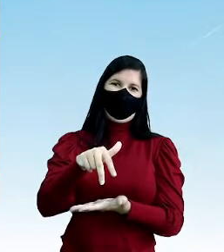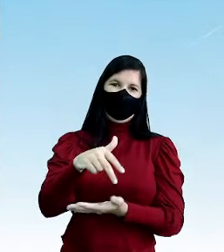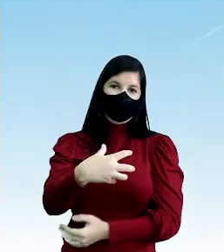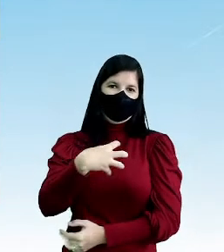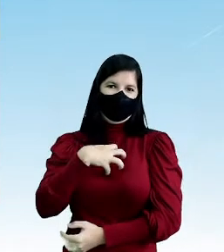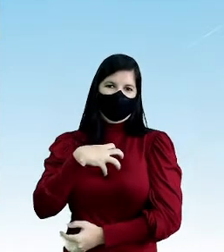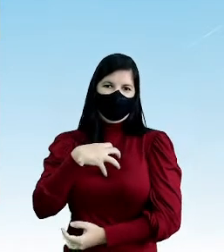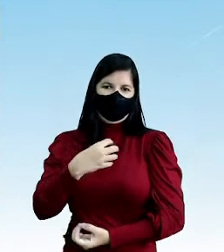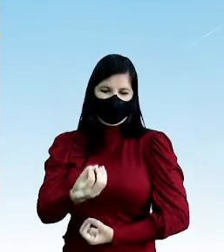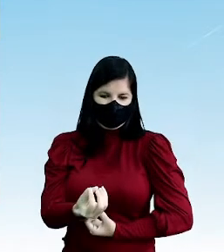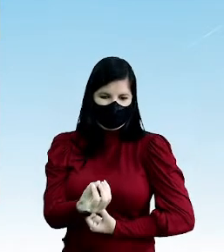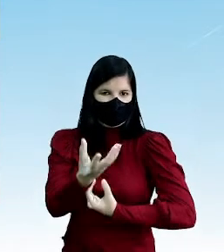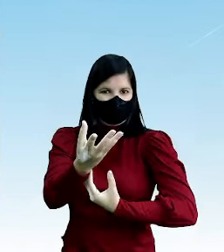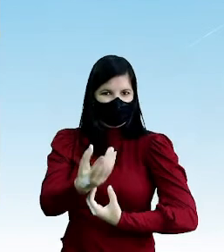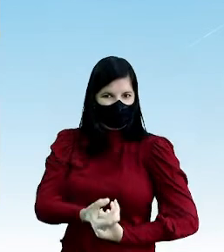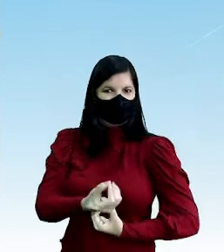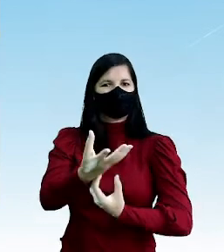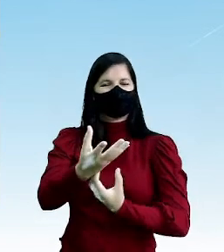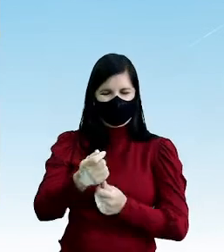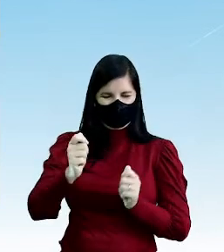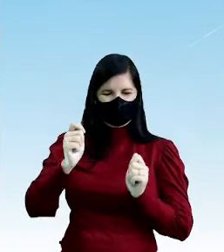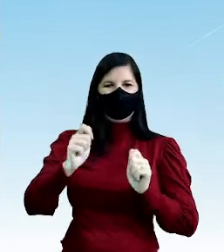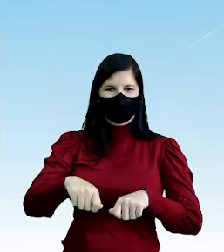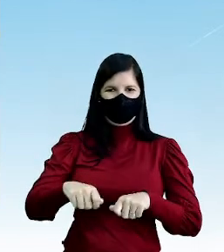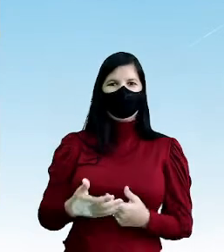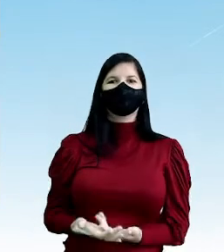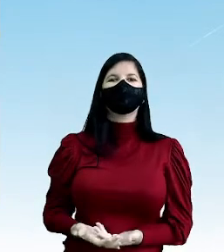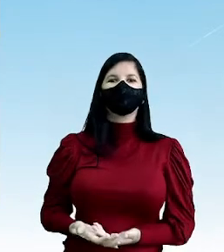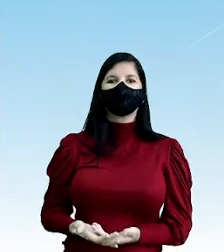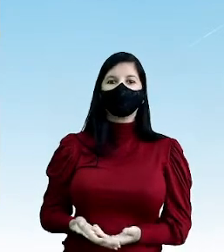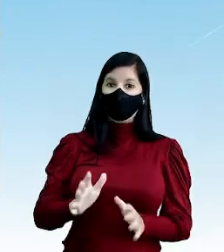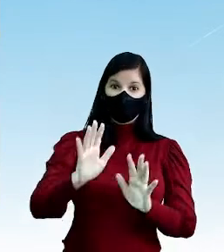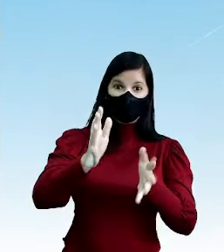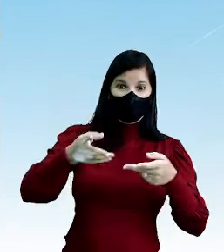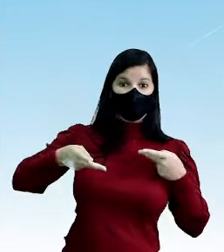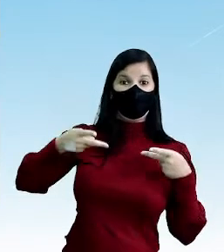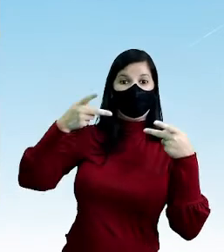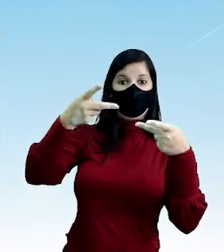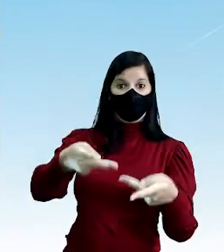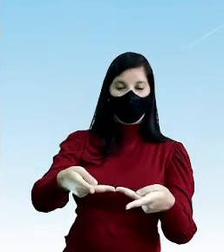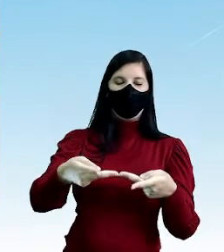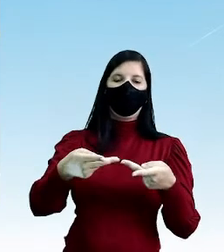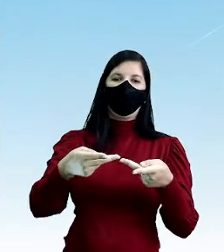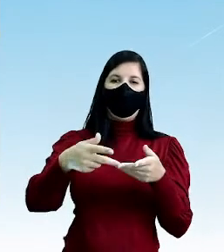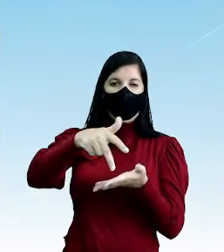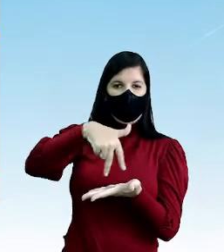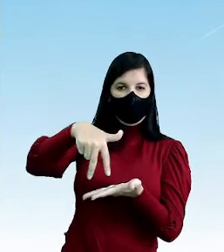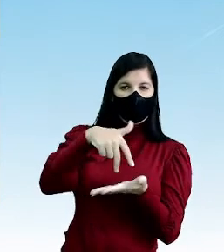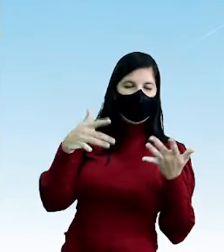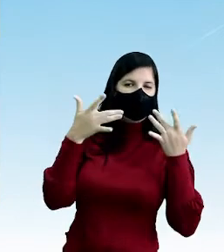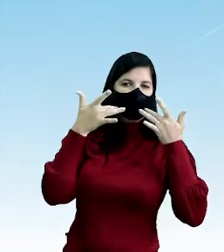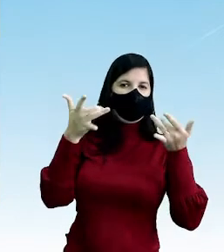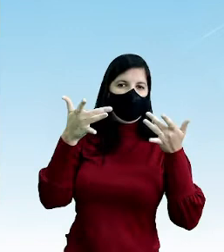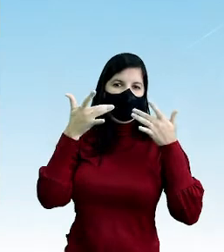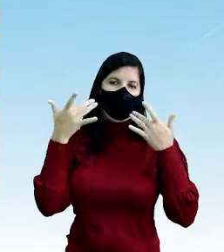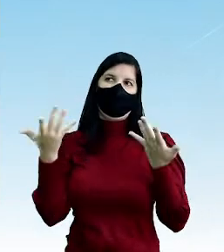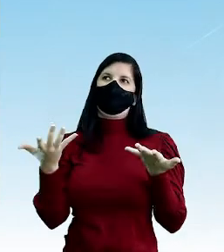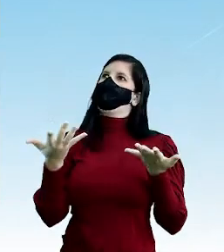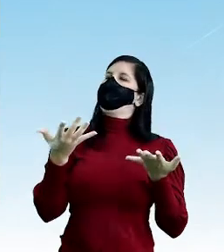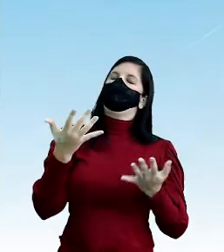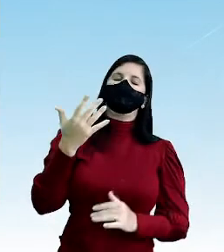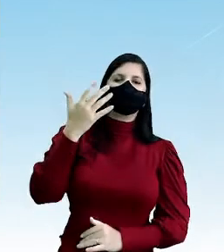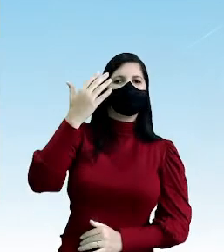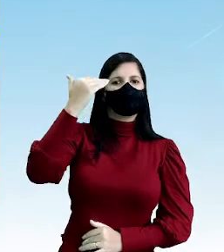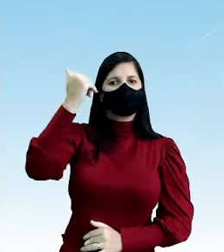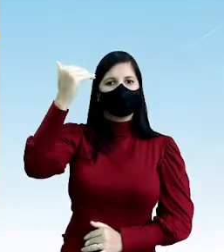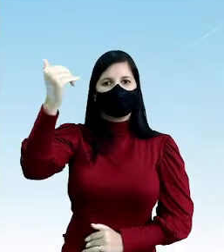você pode ver várias expressões. Então, quem já assistiu, uma apresentação de dança, pode ser uma dança popular,